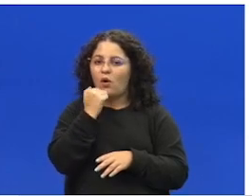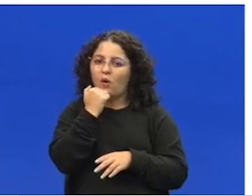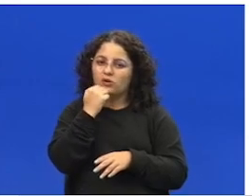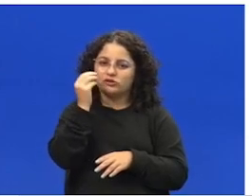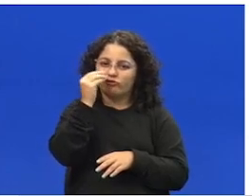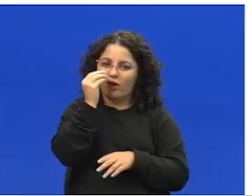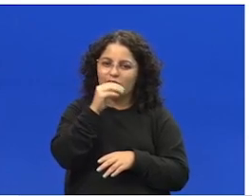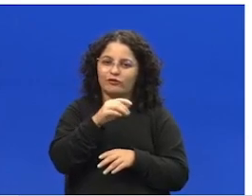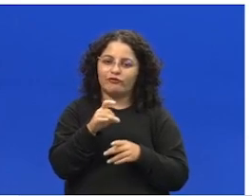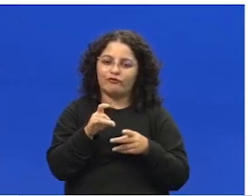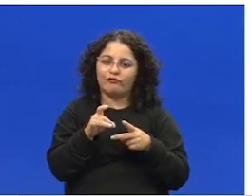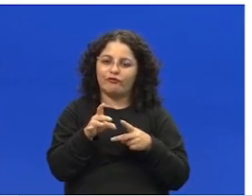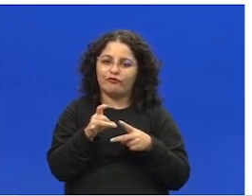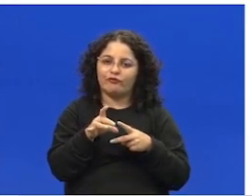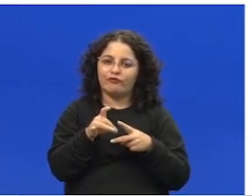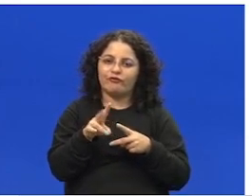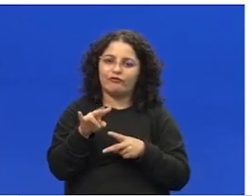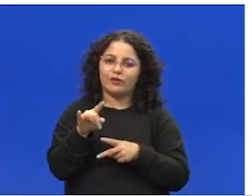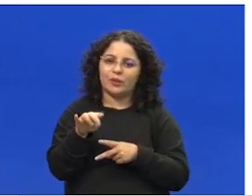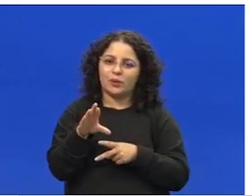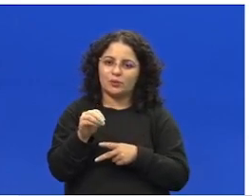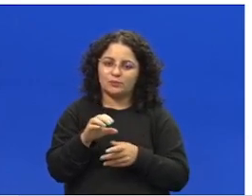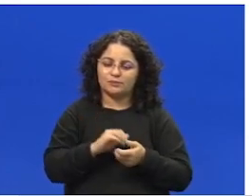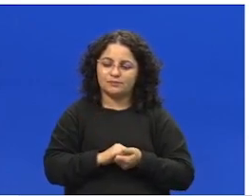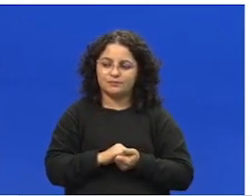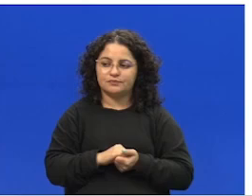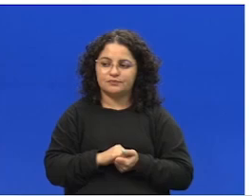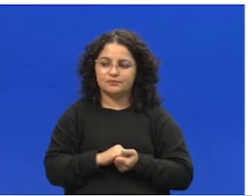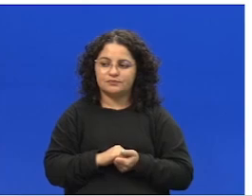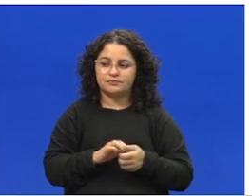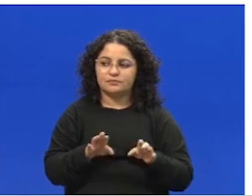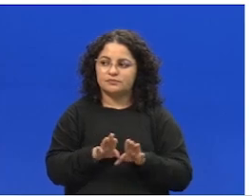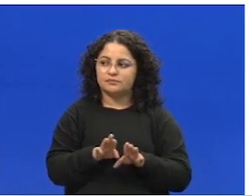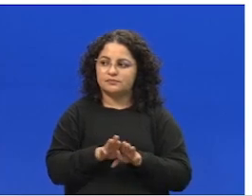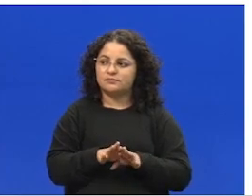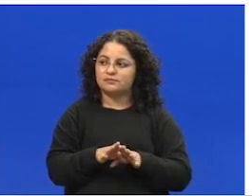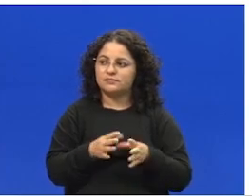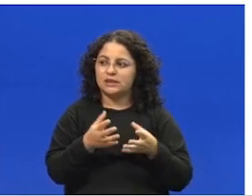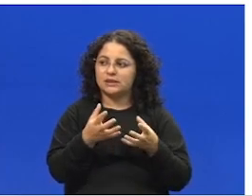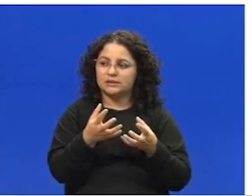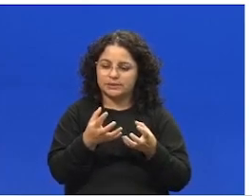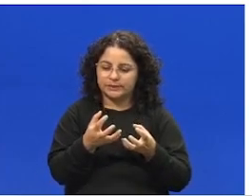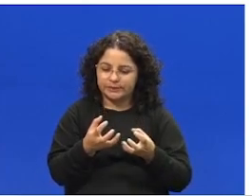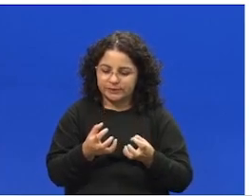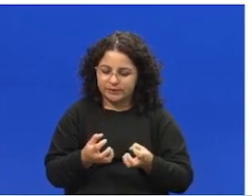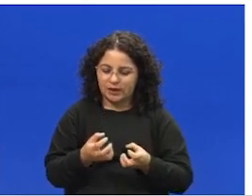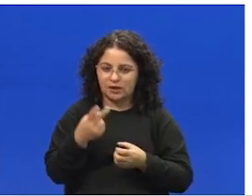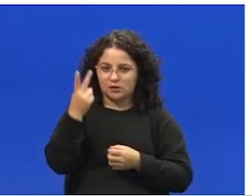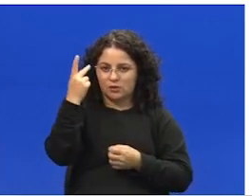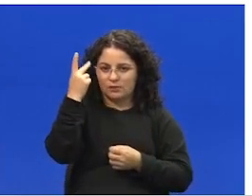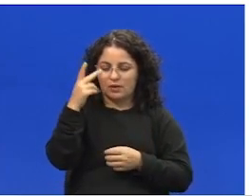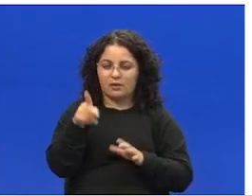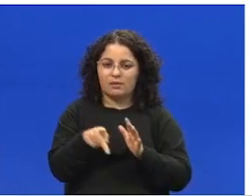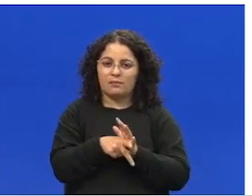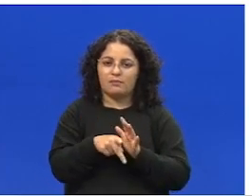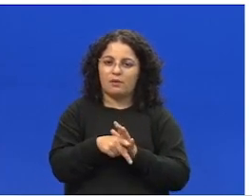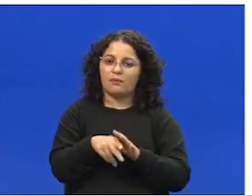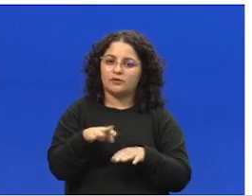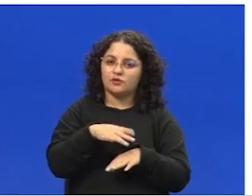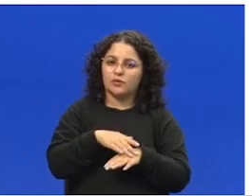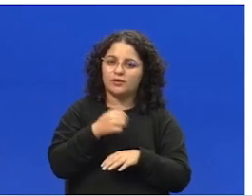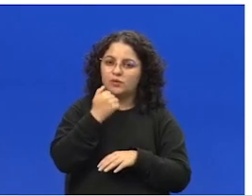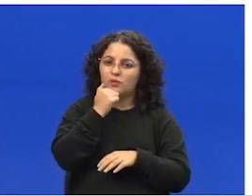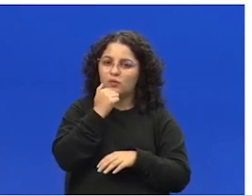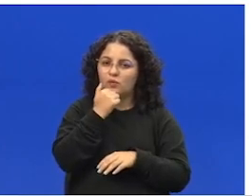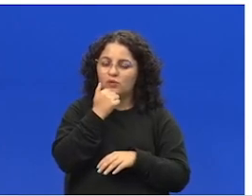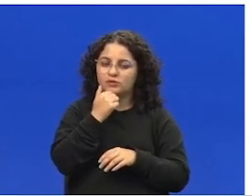nós popularmente a conhecemos. A de forma degenerativa, comum nas osteoartrites de